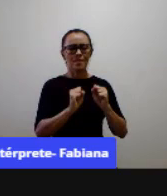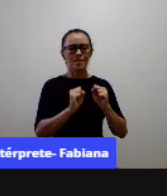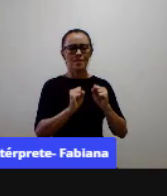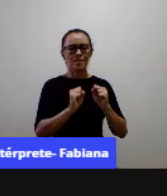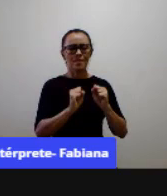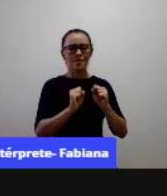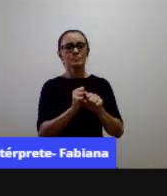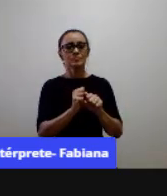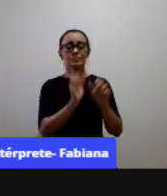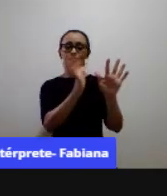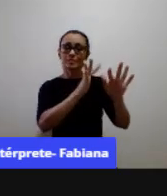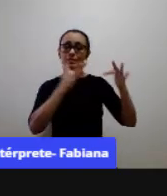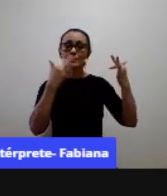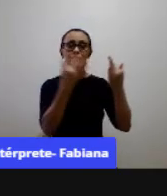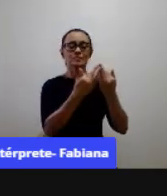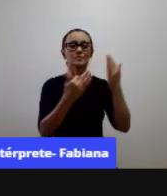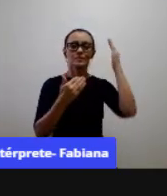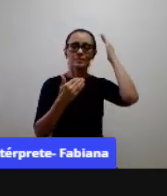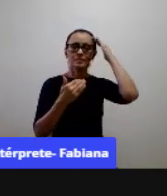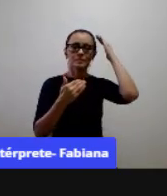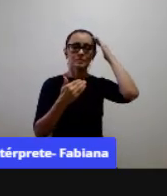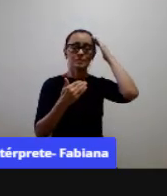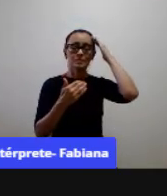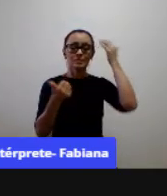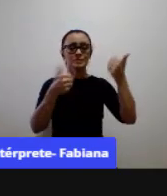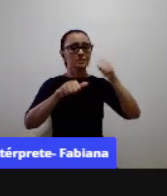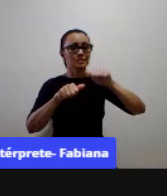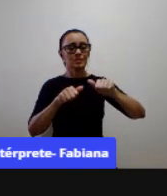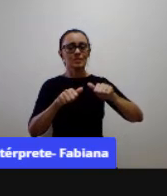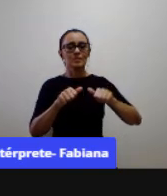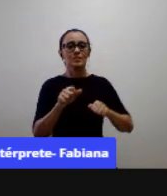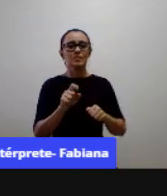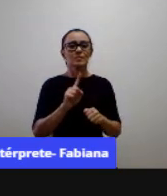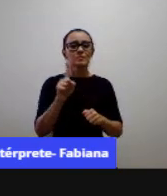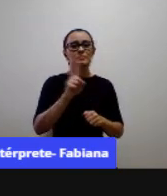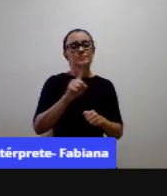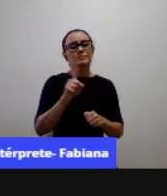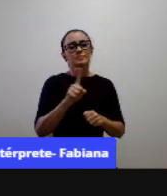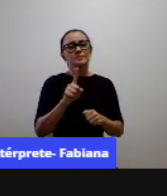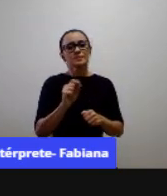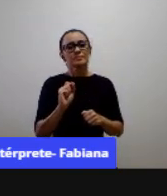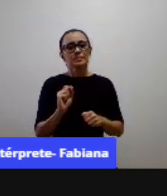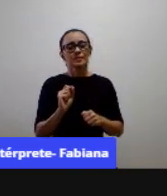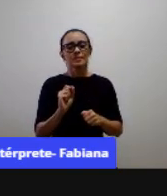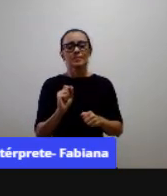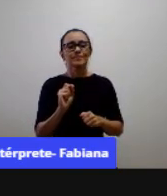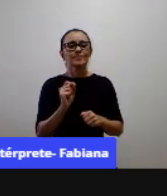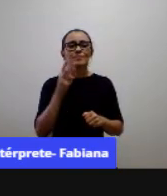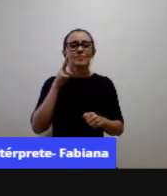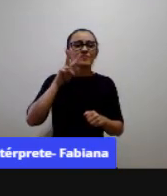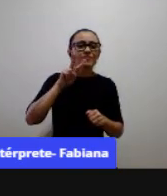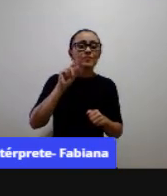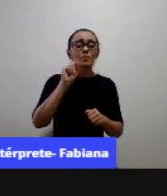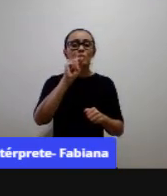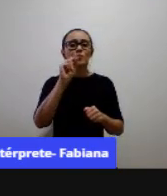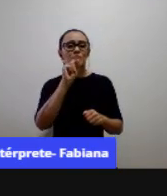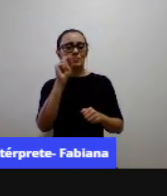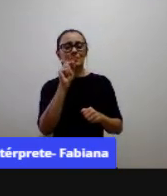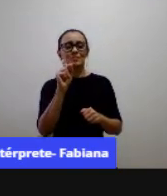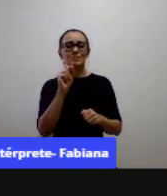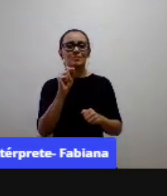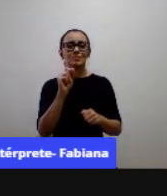essa avaliação ela não é para identificar que a criança tem deficiência. Pelo contrário, é